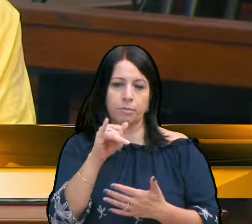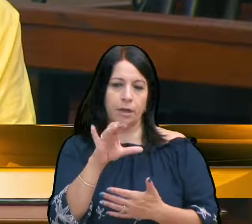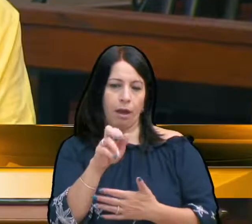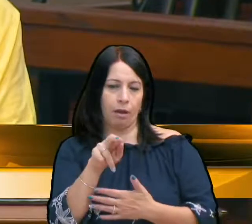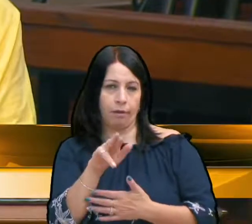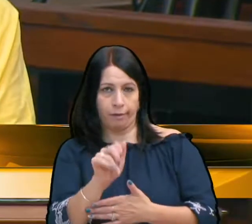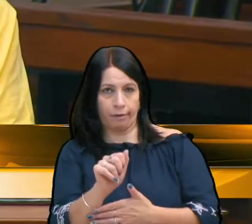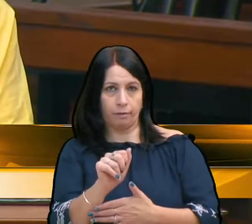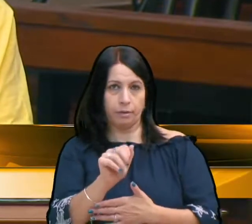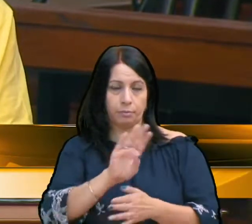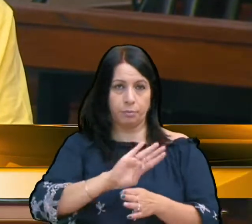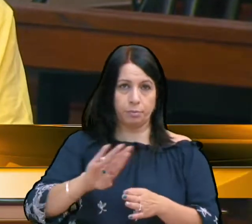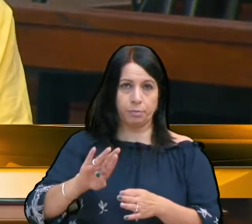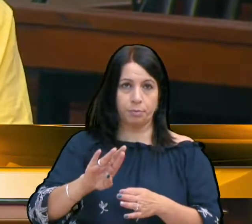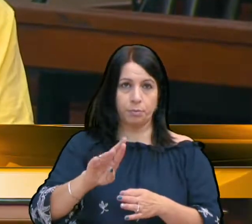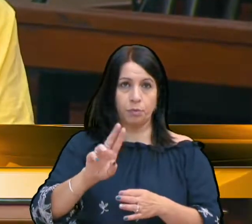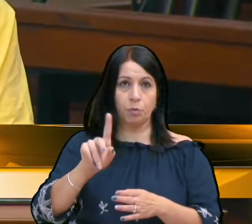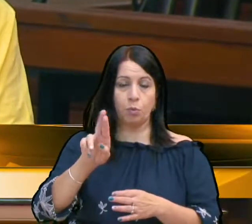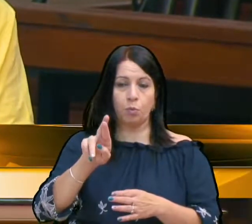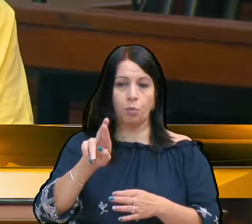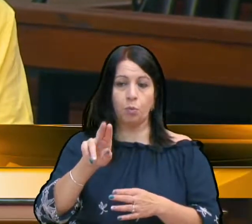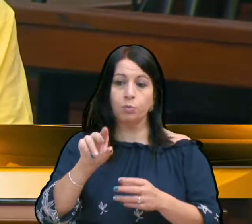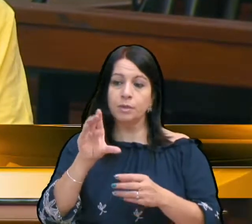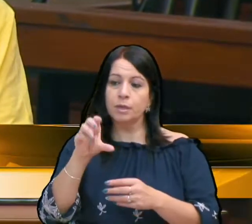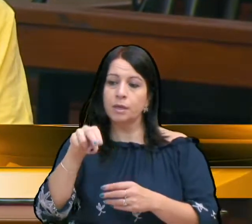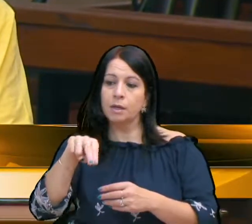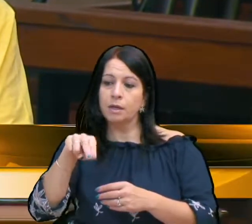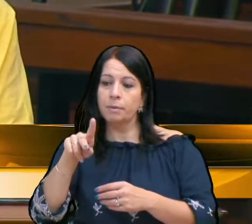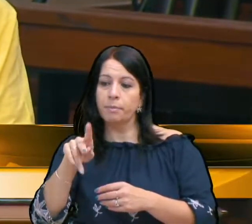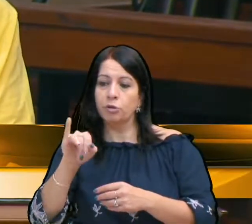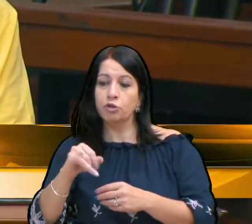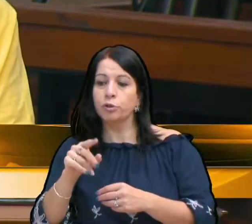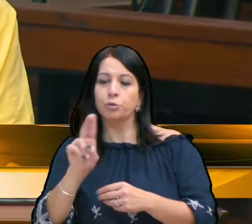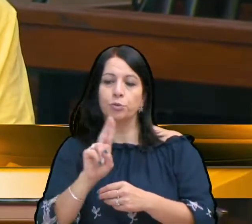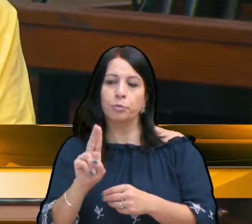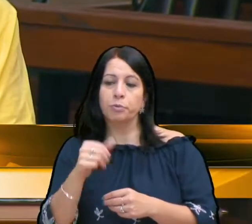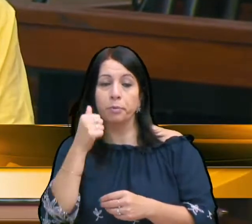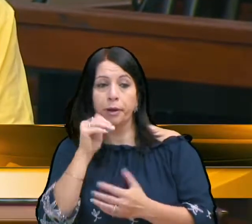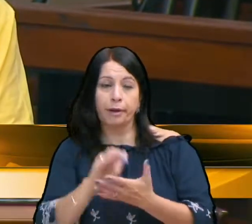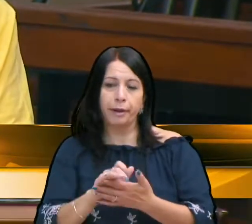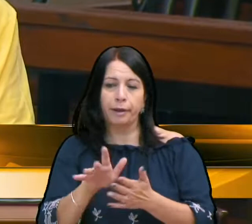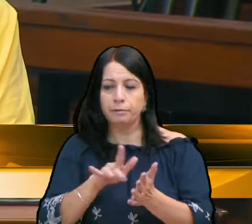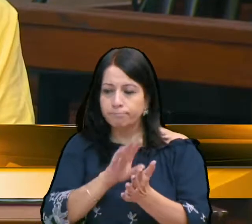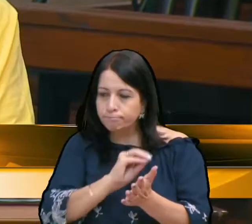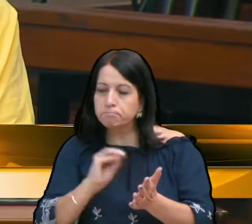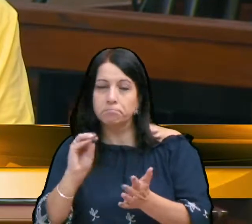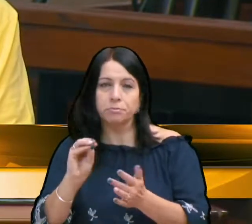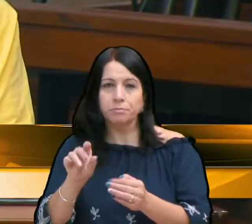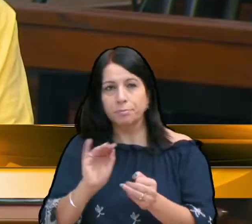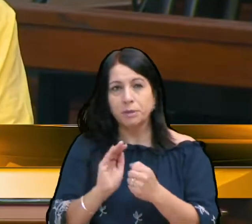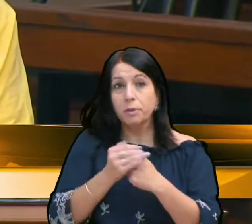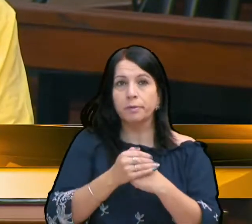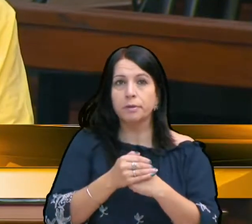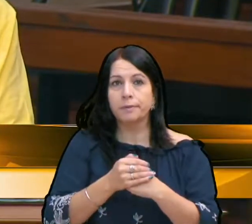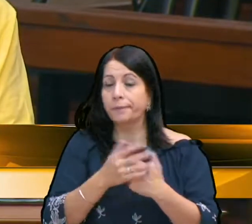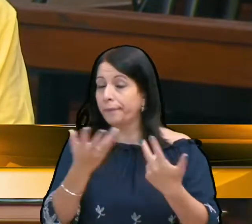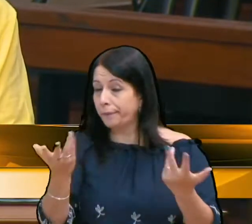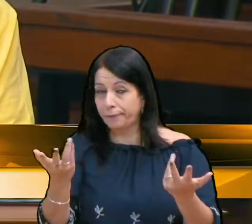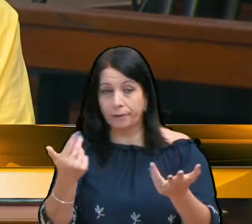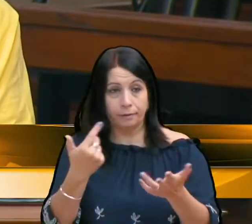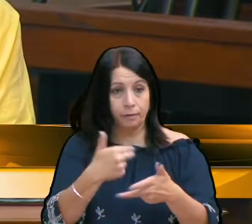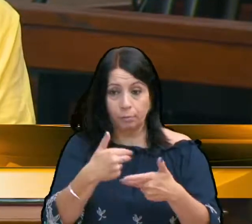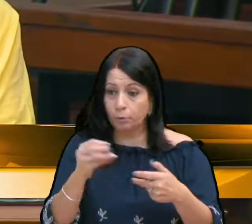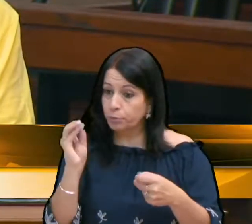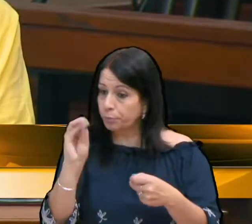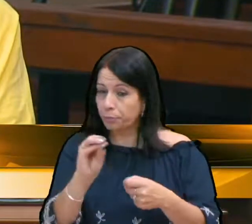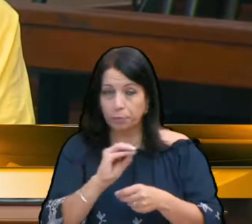razão social, ele aparece com outra razão social em nome de um cônjuge, familiar, até do cachorro, se ele puder,